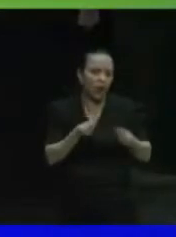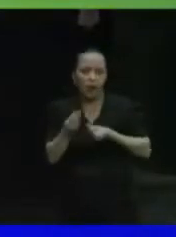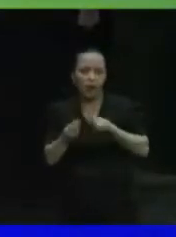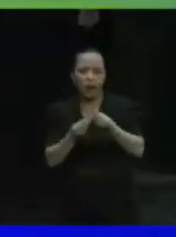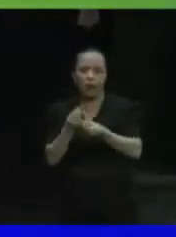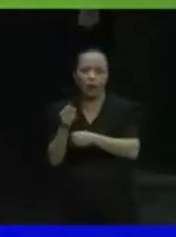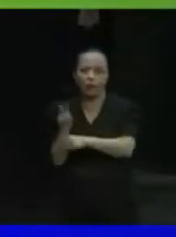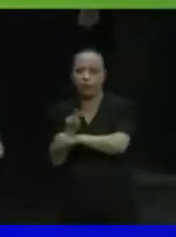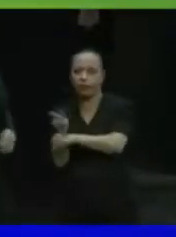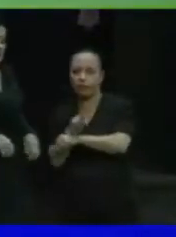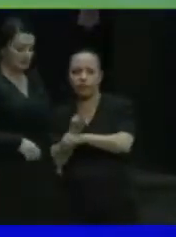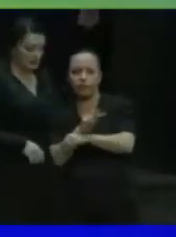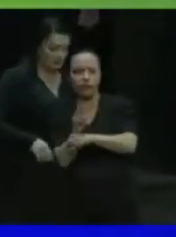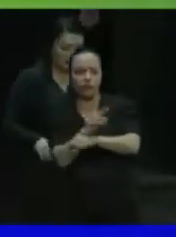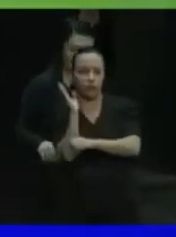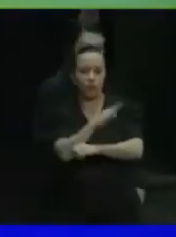dos detentores de poder.